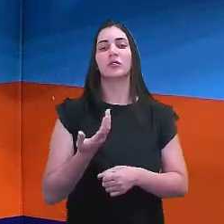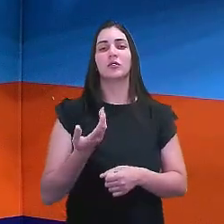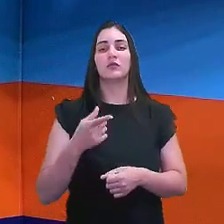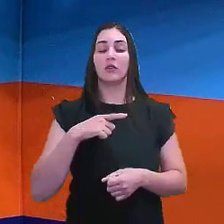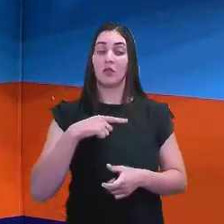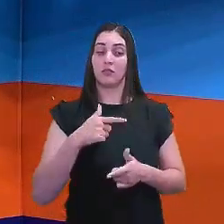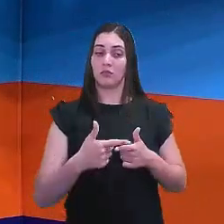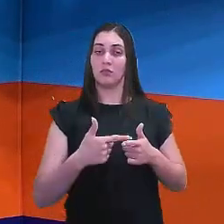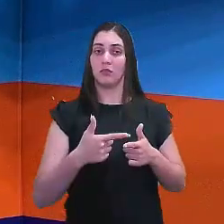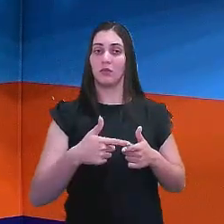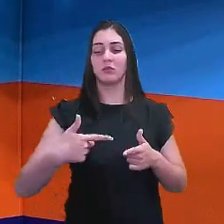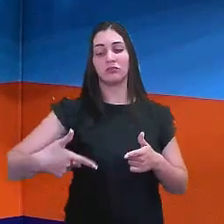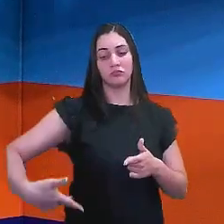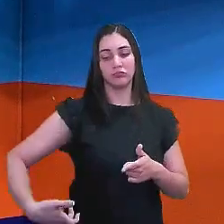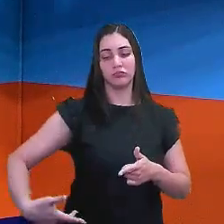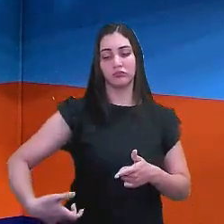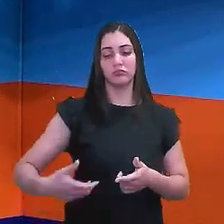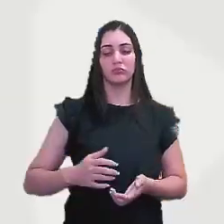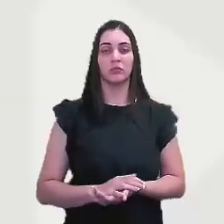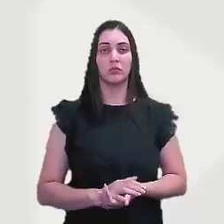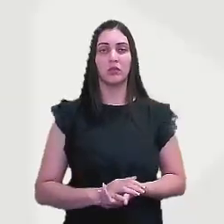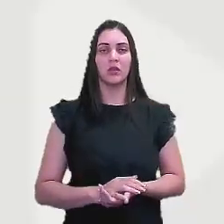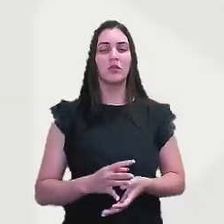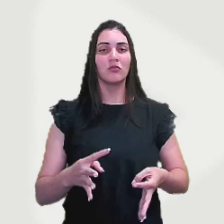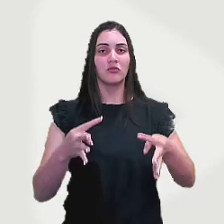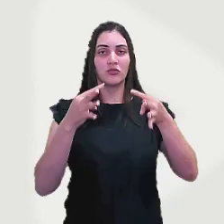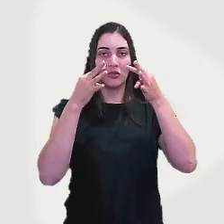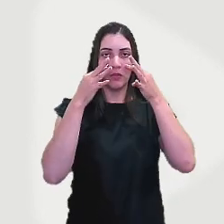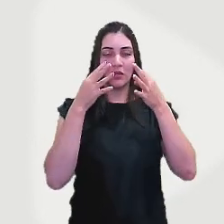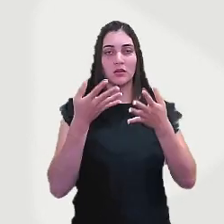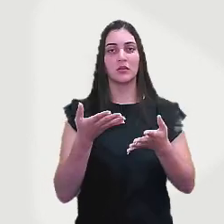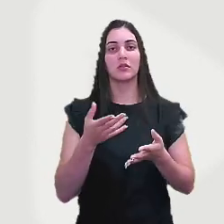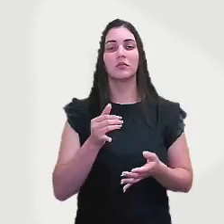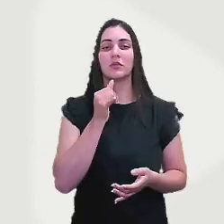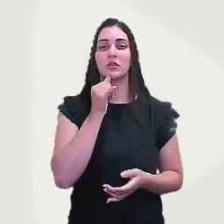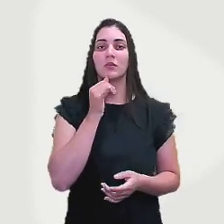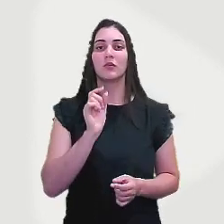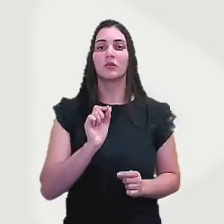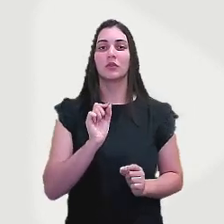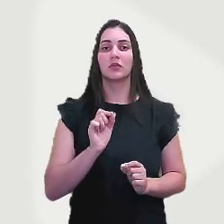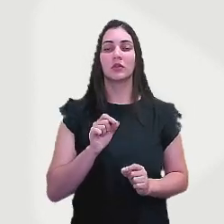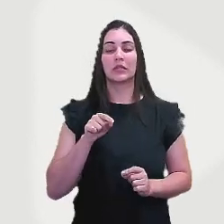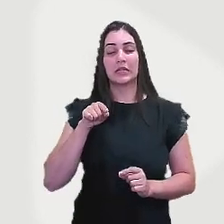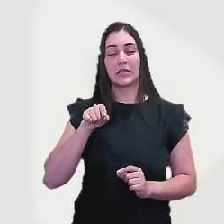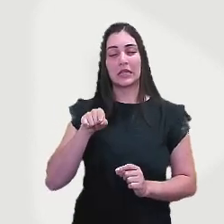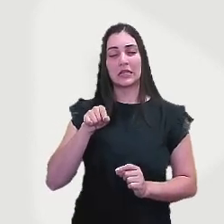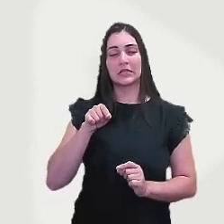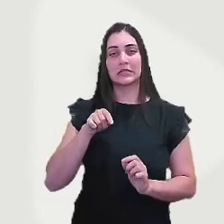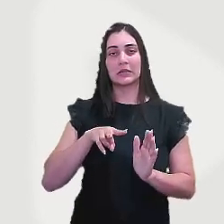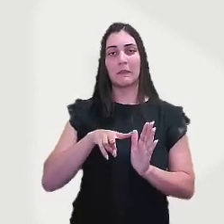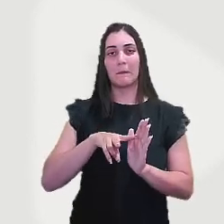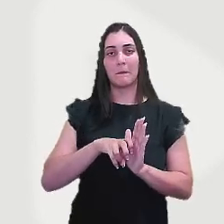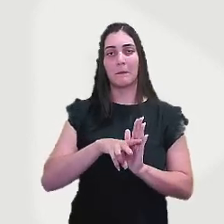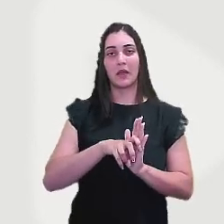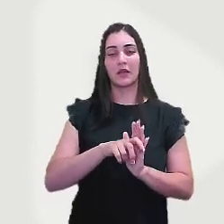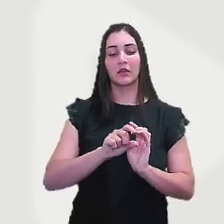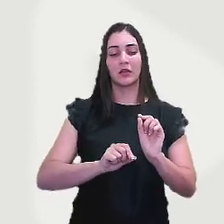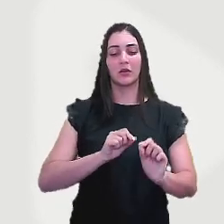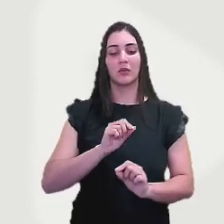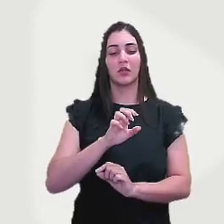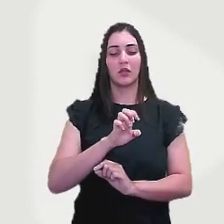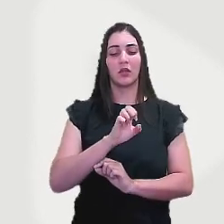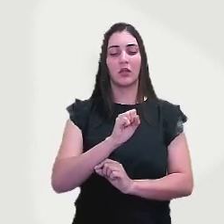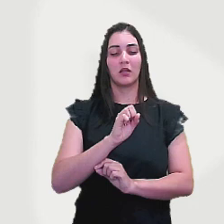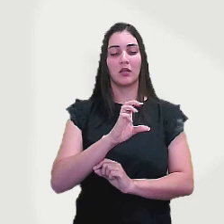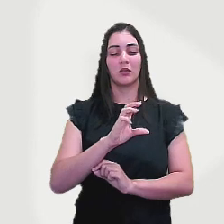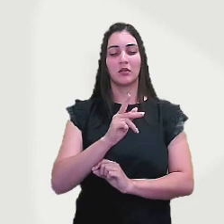esse problema. Então eu posso chamar a atenção de vocês, por exemplo, dessa bactéria aí, a bactéria chamada Escherichia coli, tá? Algumas